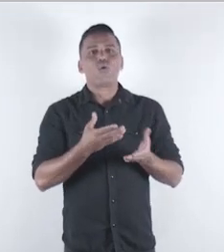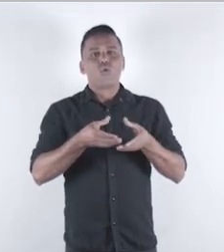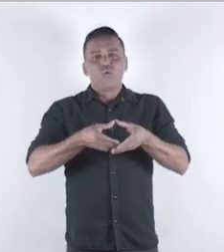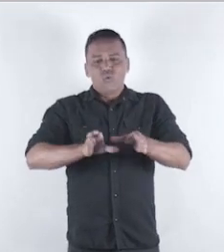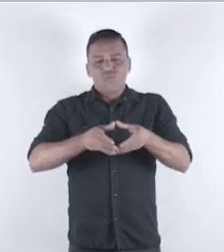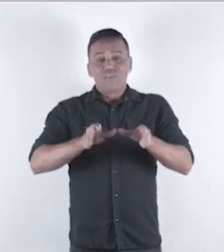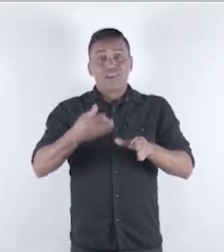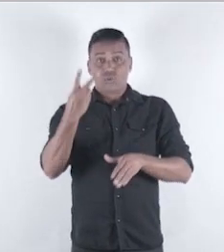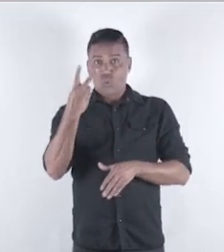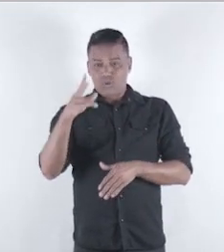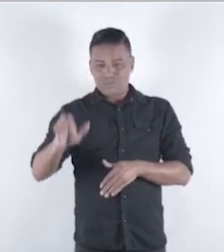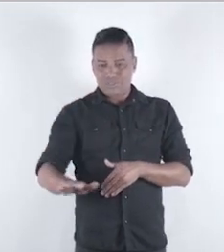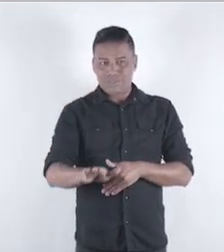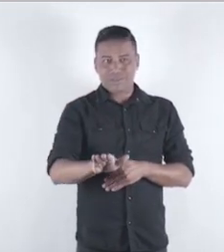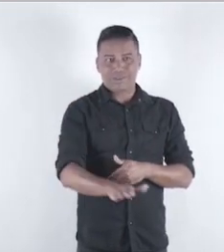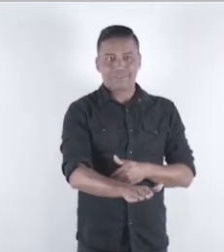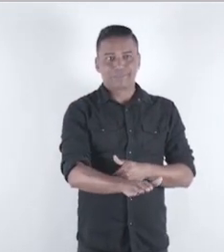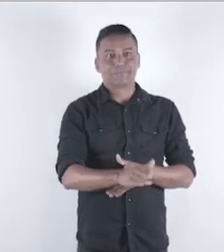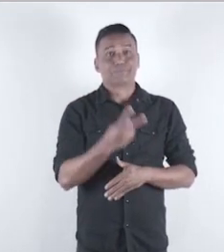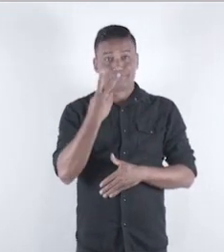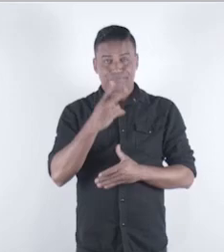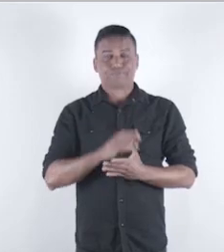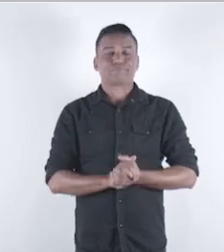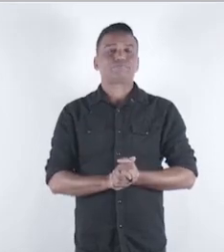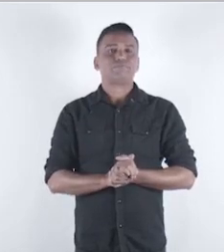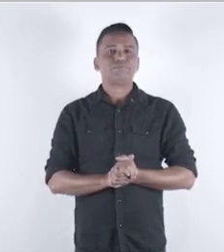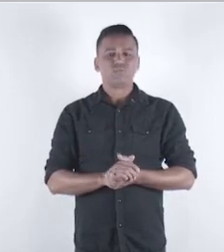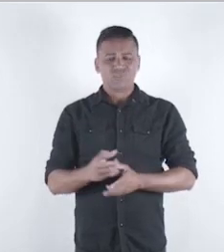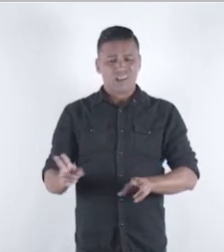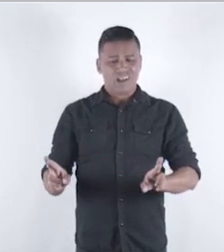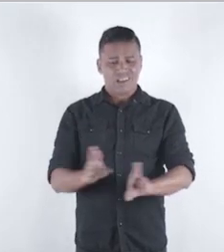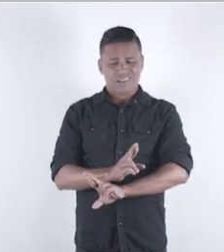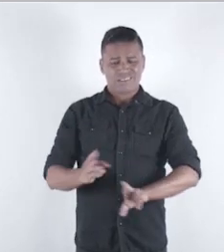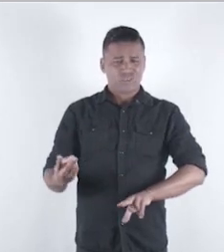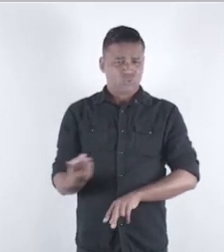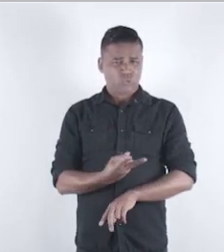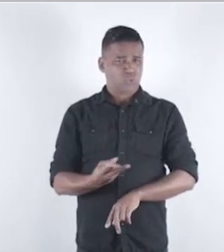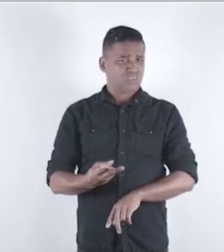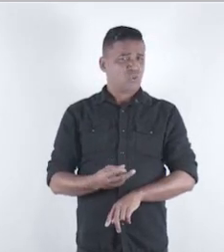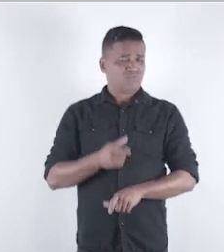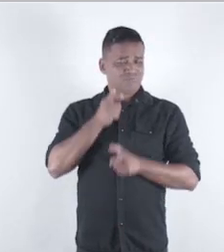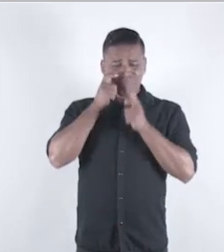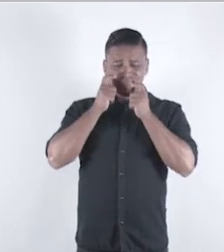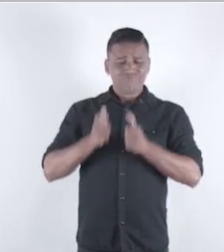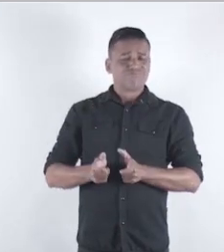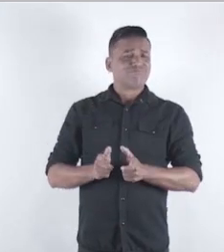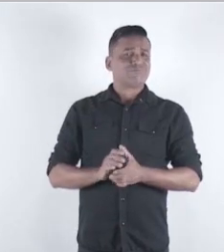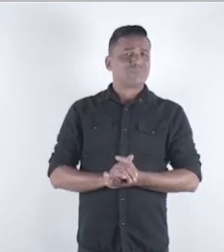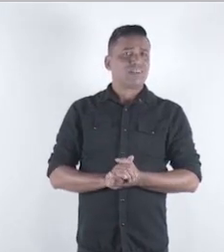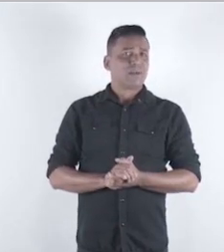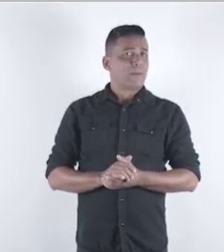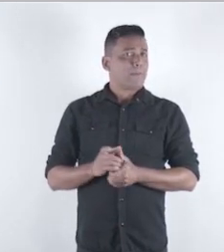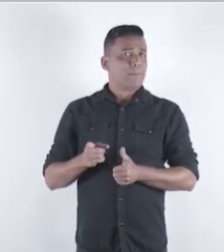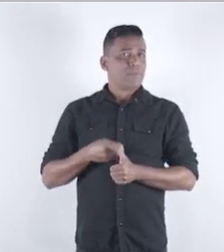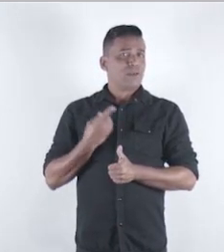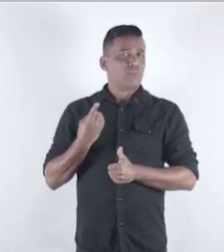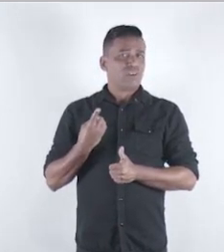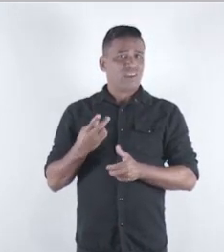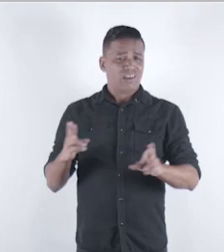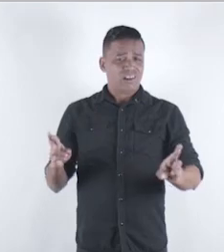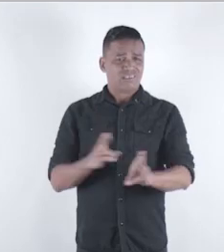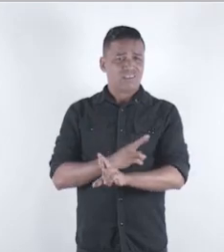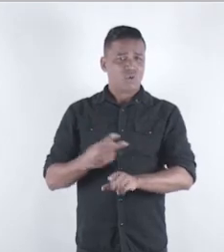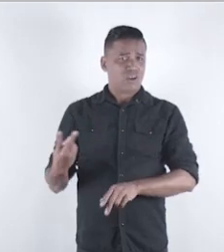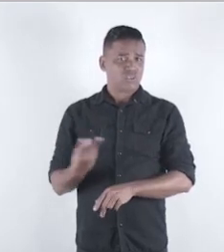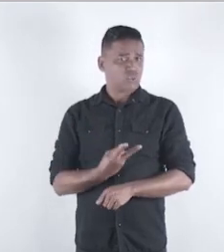duas crianças que a relação entre elas me chamou muita atenção. Primeiro, porque era uma relação muito intensa,